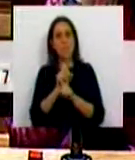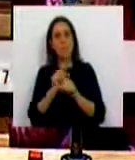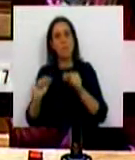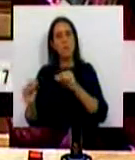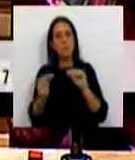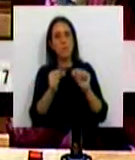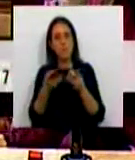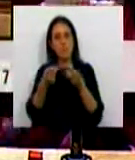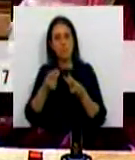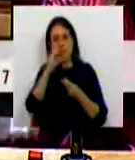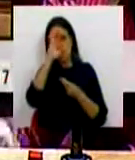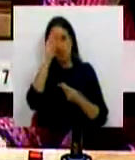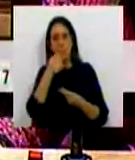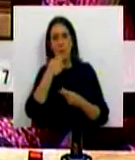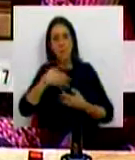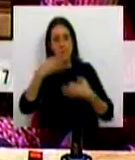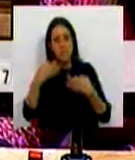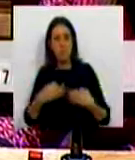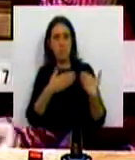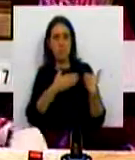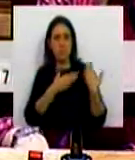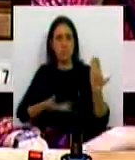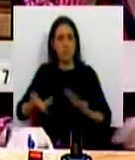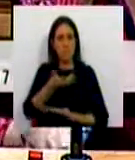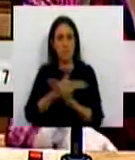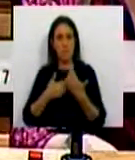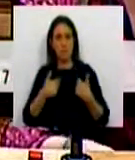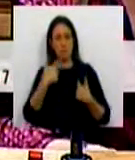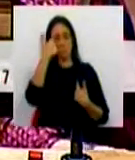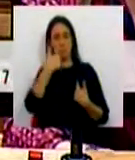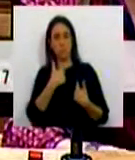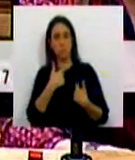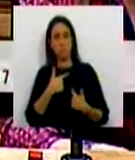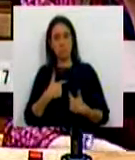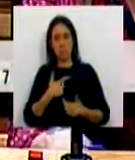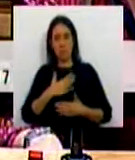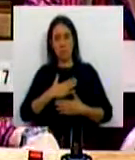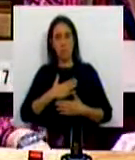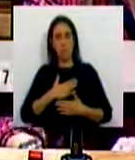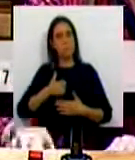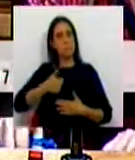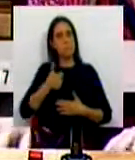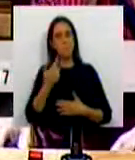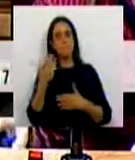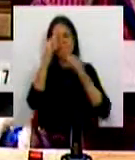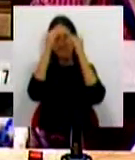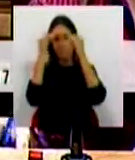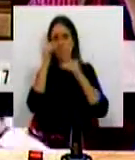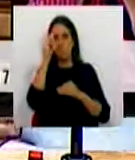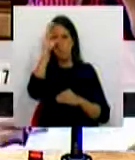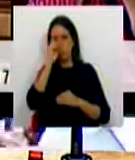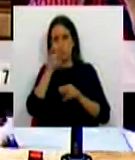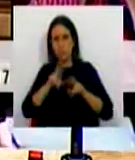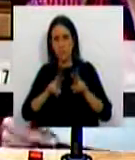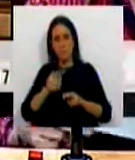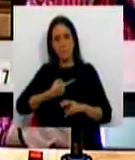Orçamento de Estado seja sério e responsável. Enquanto cidadão, e em especial como Ministro das Finanças, cabe-me garantir que o Orçamento do